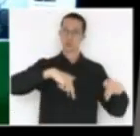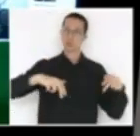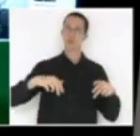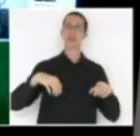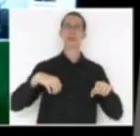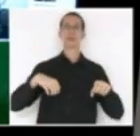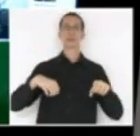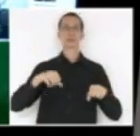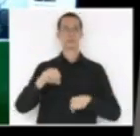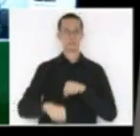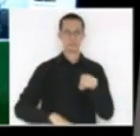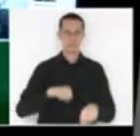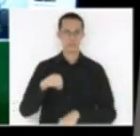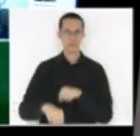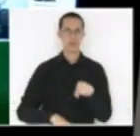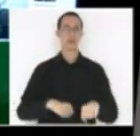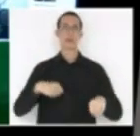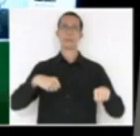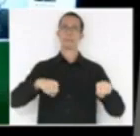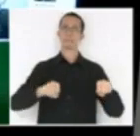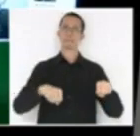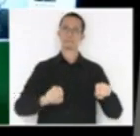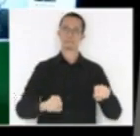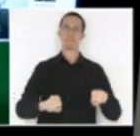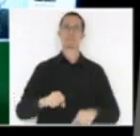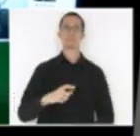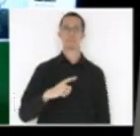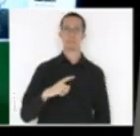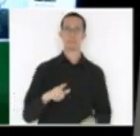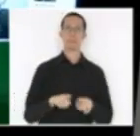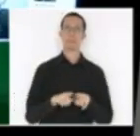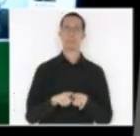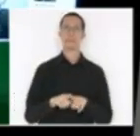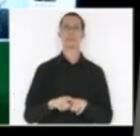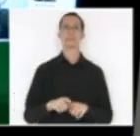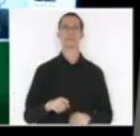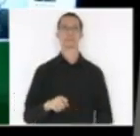bicicletas, motocicletas, veículos e